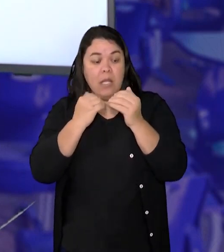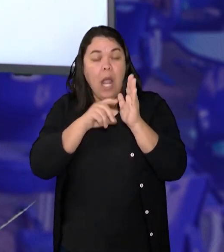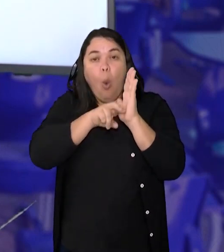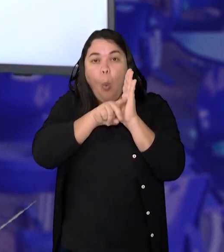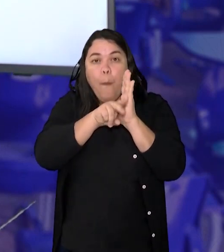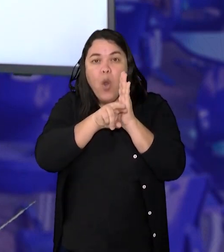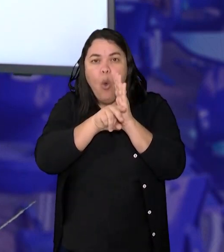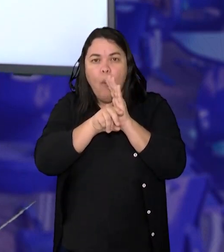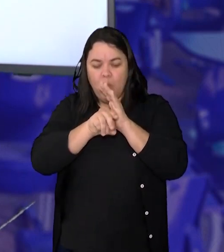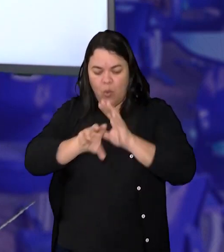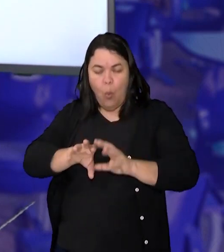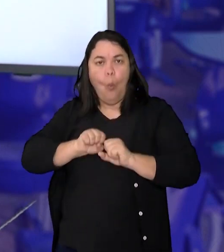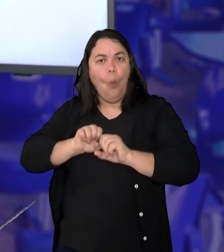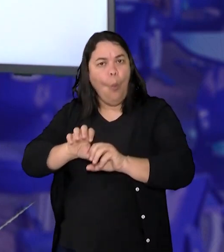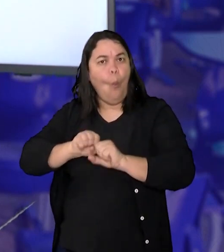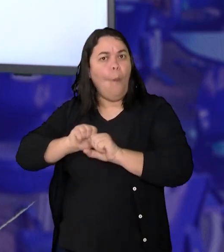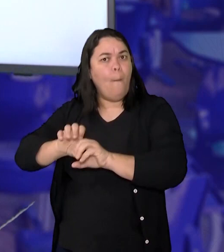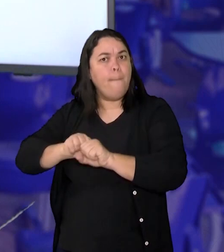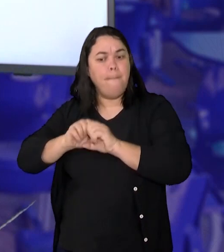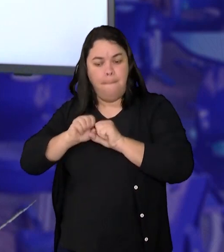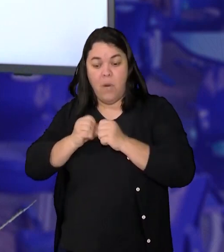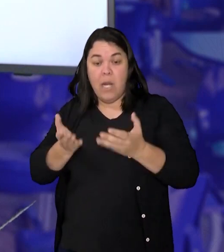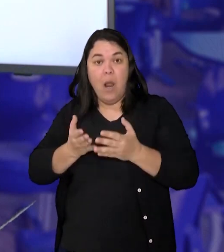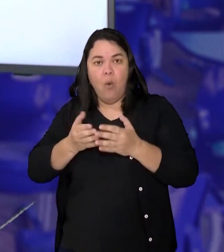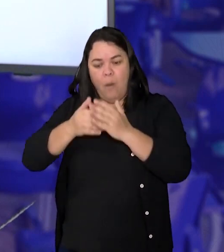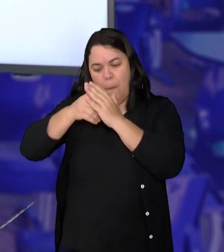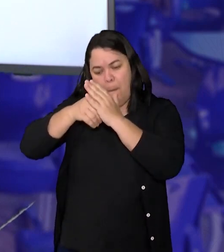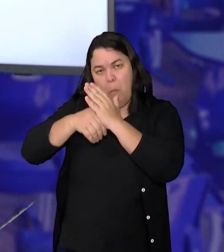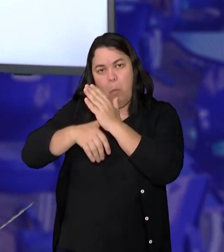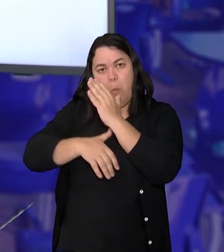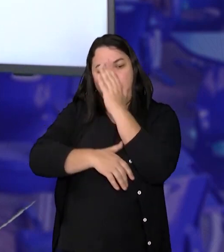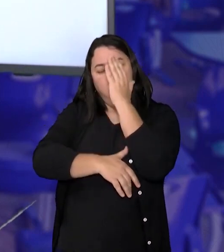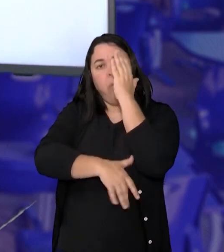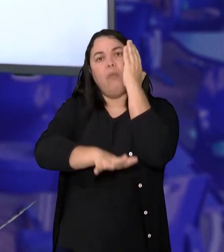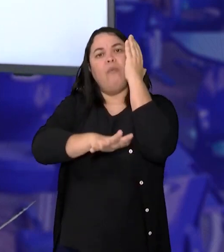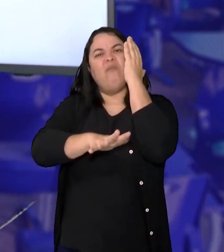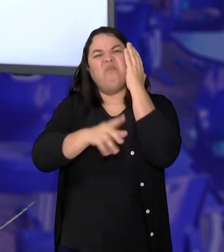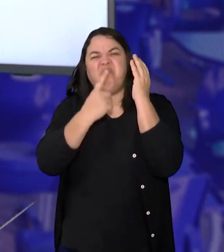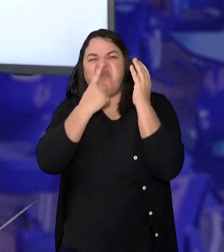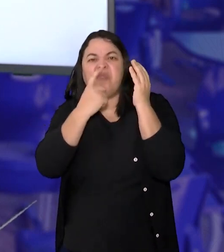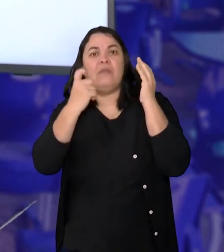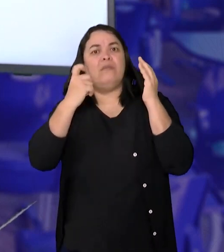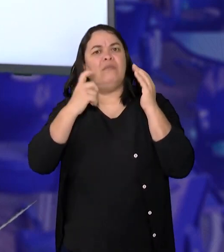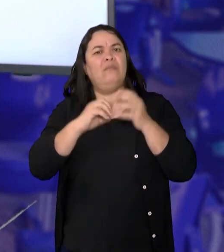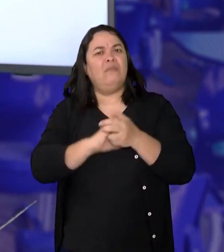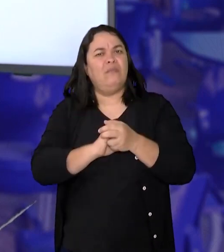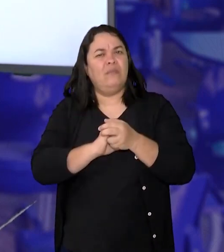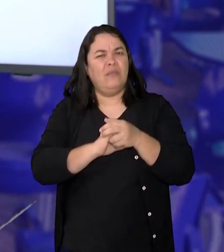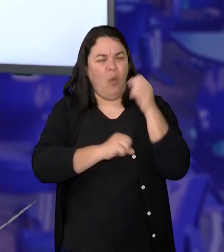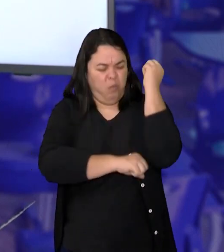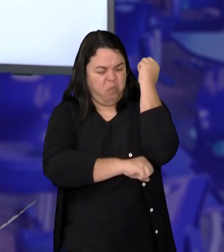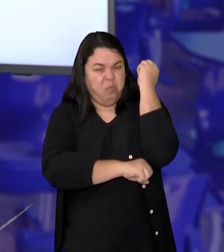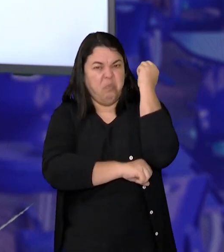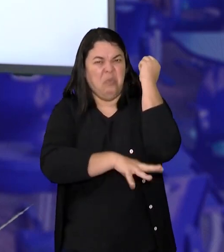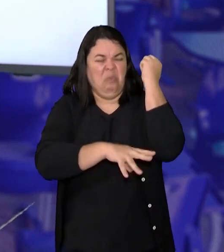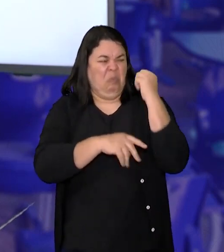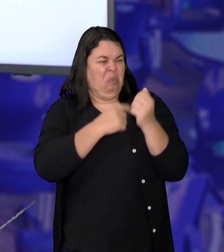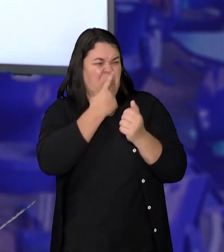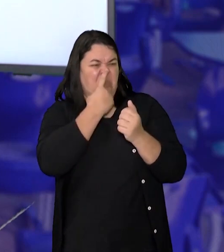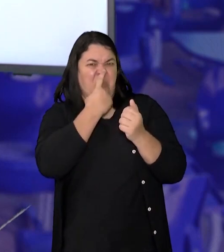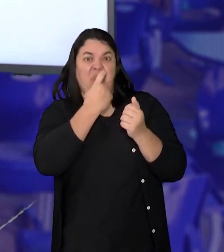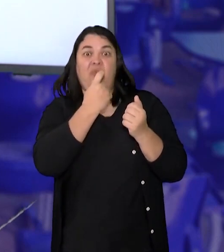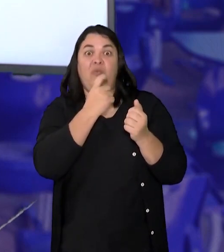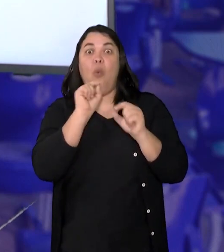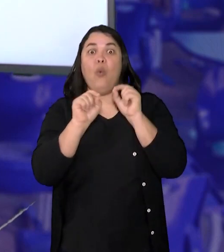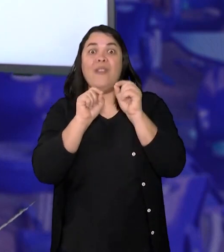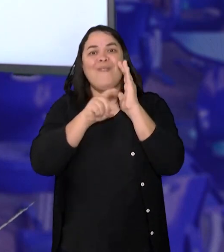micróbio digeriu e nessa digestão o micróbio liberou uma molécula que fede. E aí quando você solta um pum fedorento,